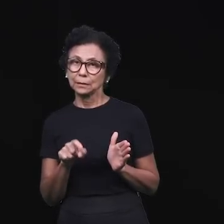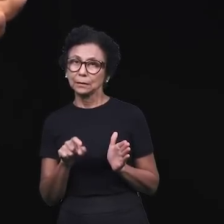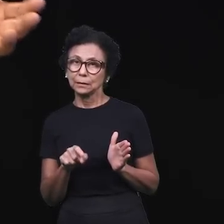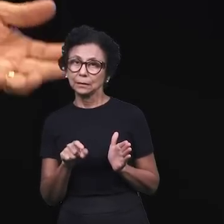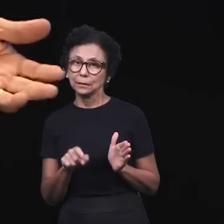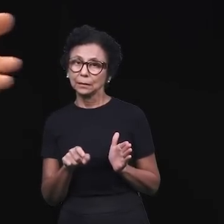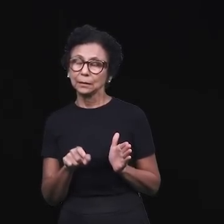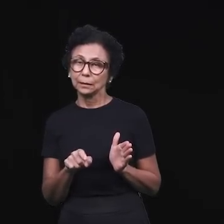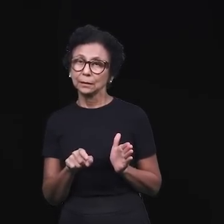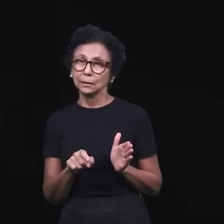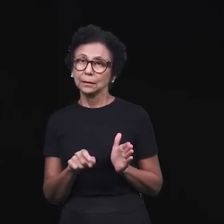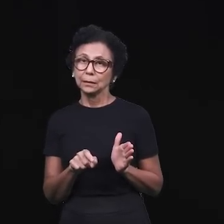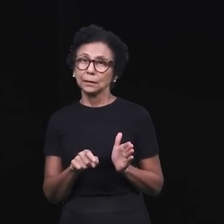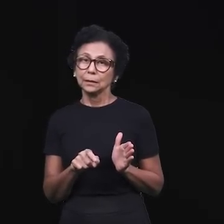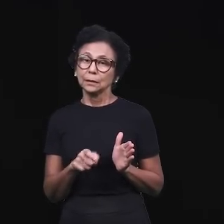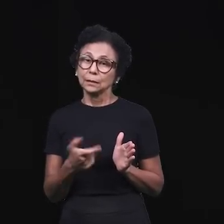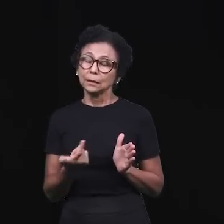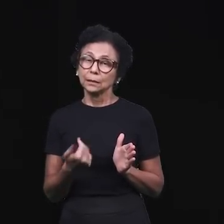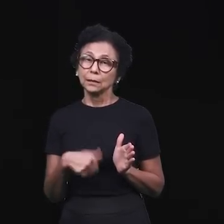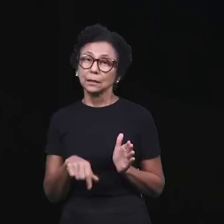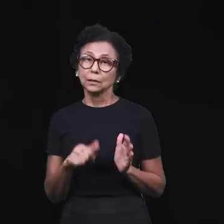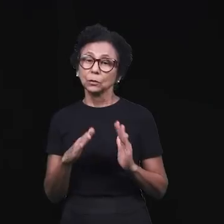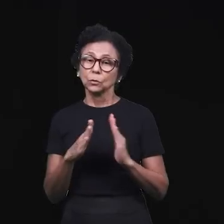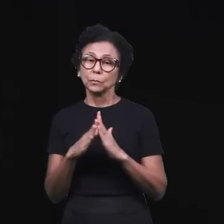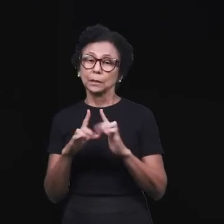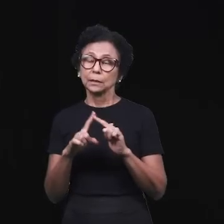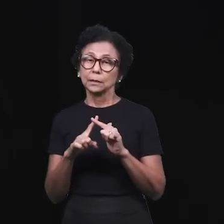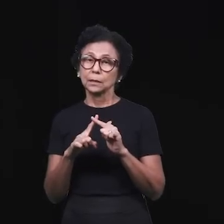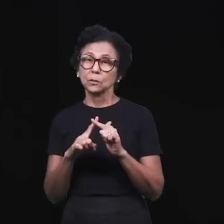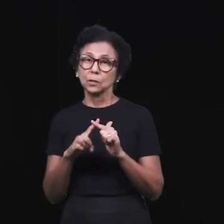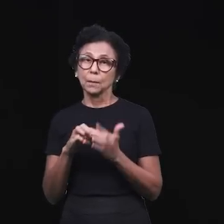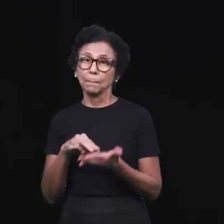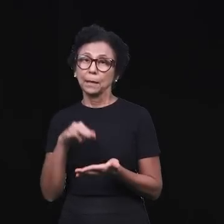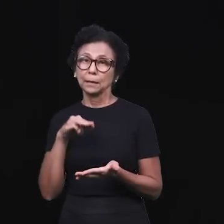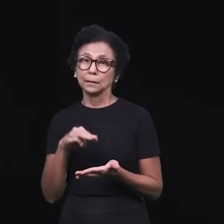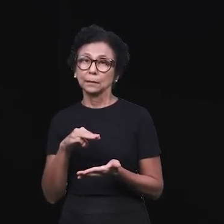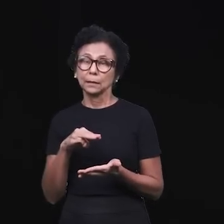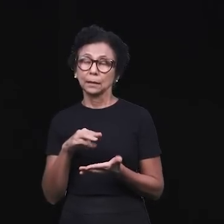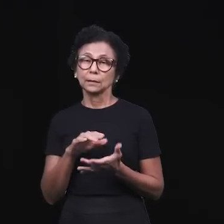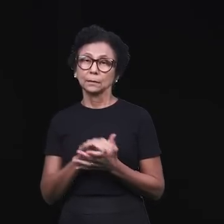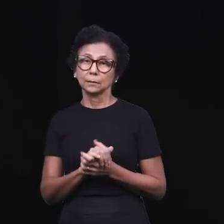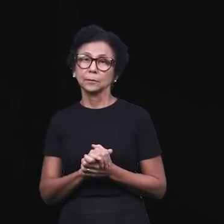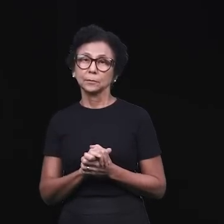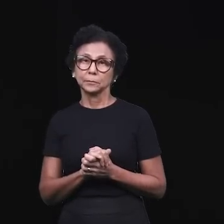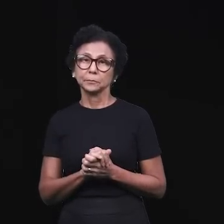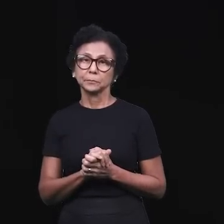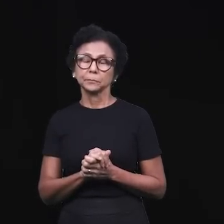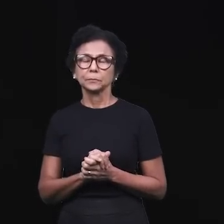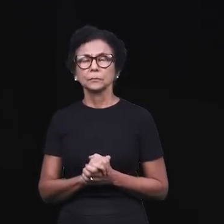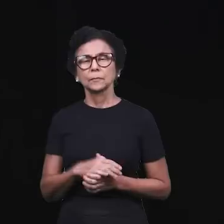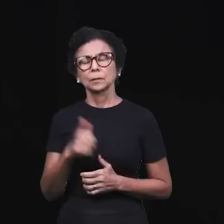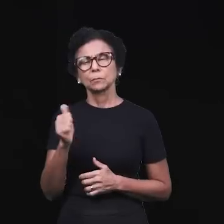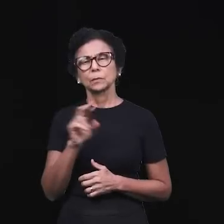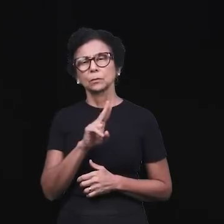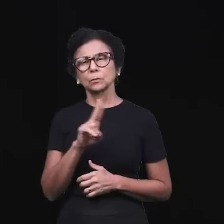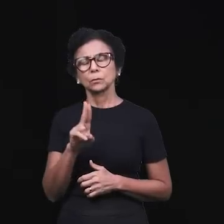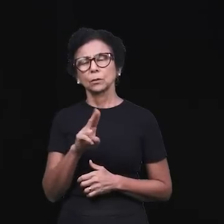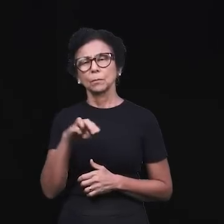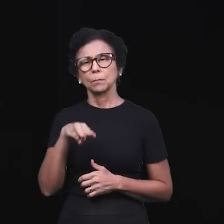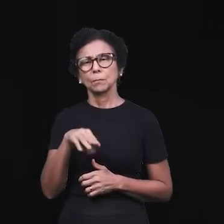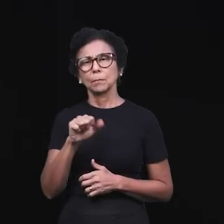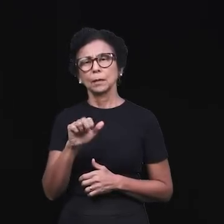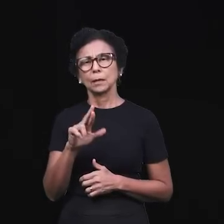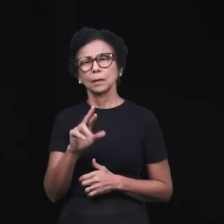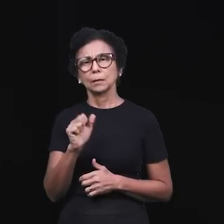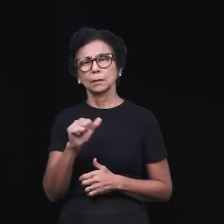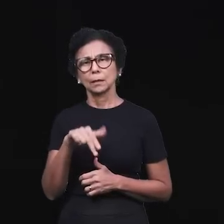com o nome, o primeiro nome foi Maranatha Christian Church, foi o nosso primeiro nome aqui nos Estados Unidos, depois